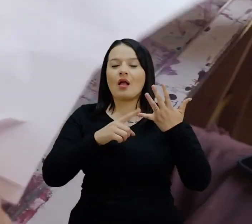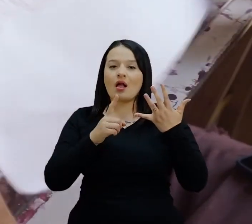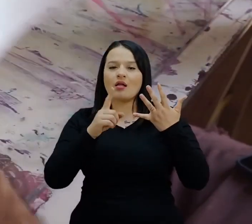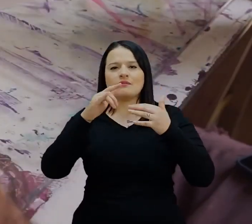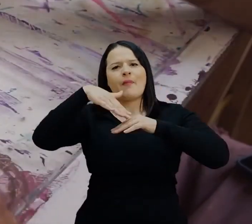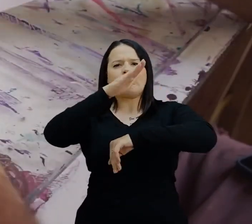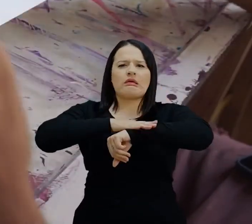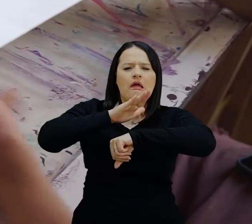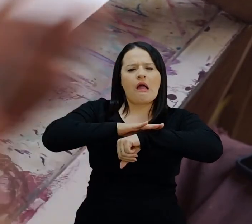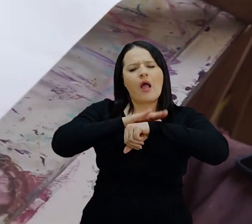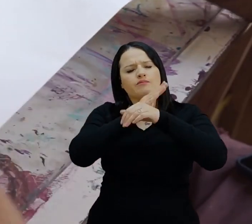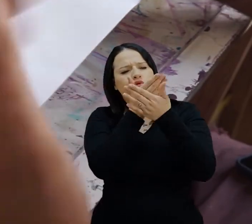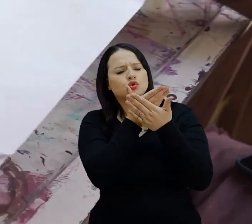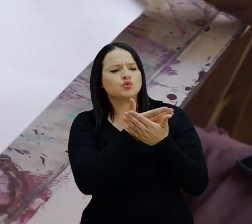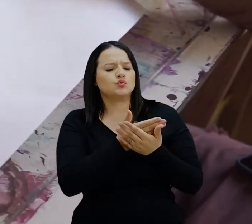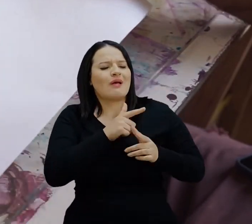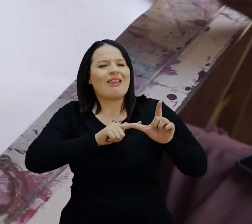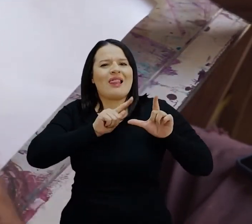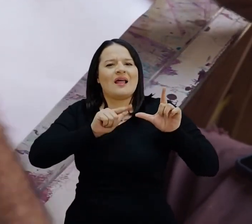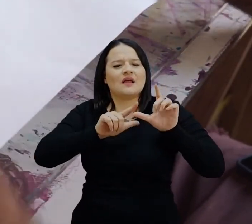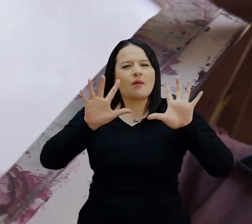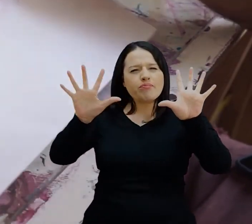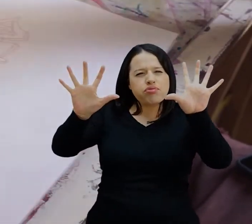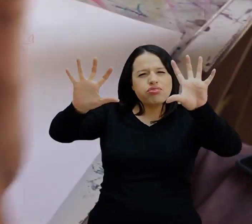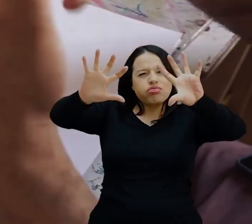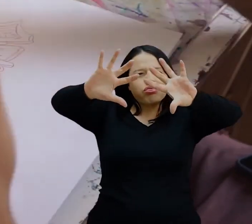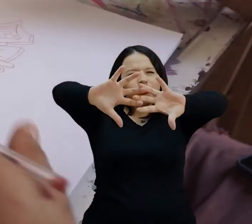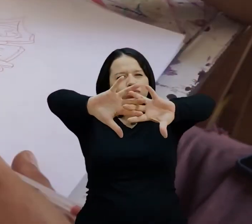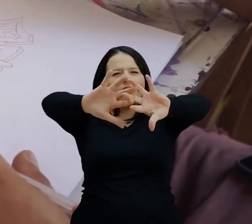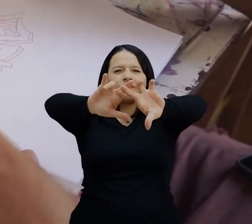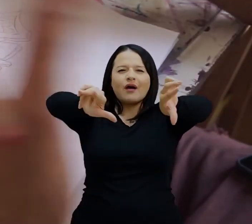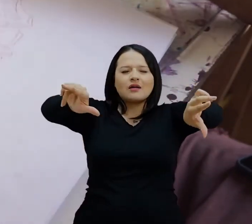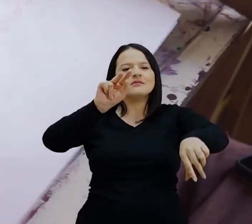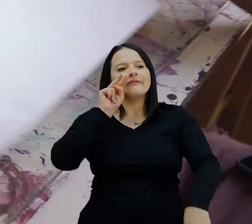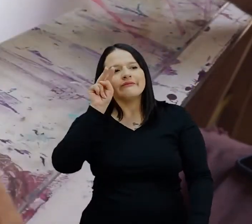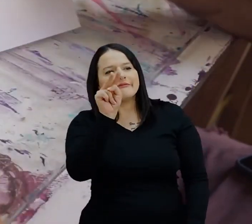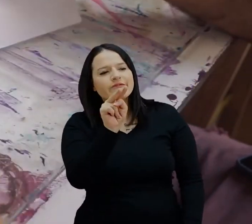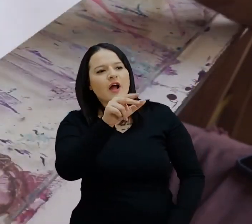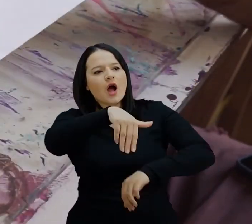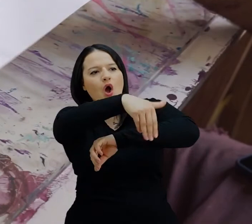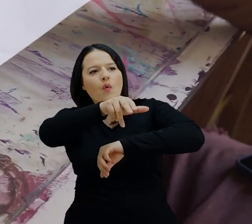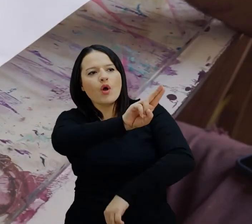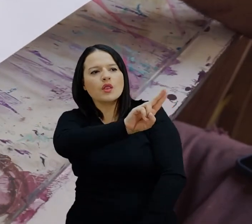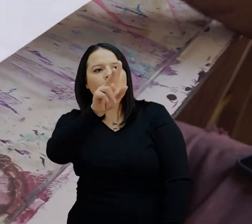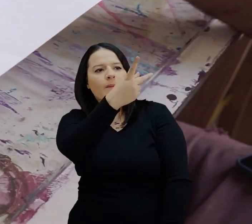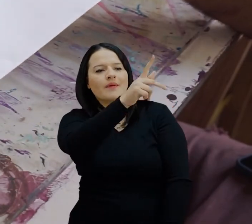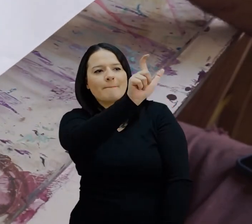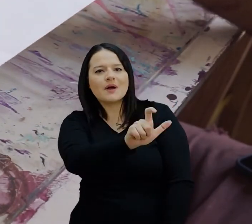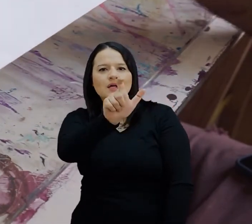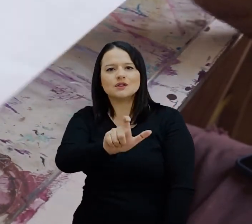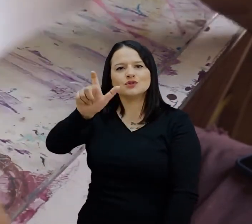Wild Style, que exige um pouco mais de tempo, de estudo, que são as letras mais trançadas. Vocês vão ver na rua o nome